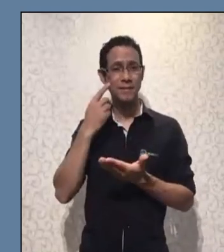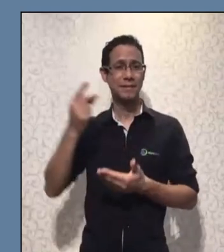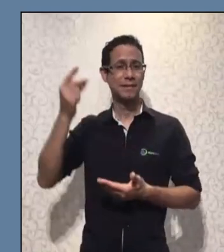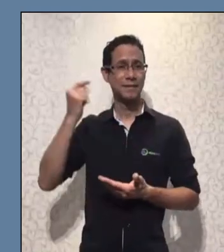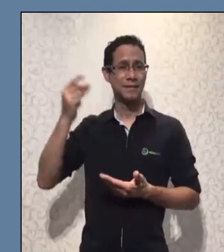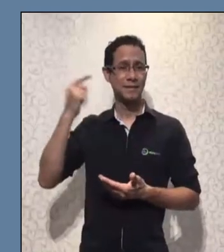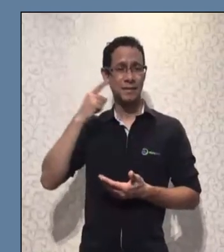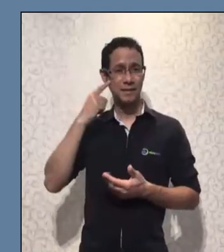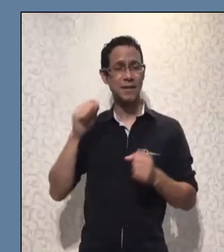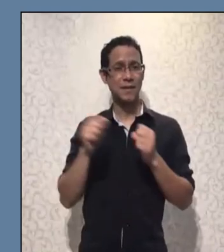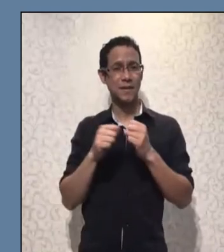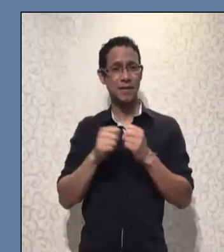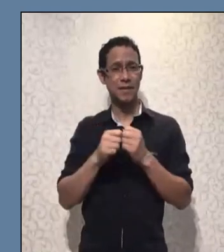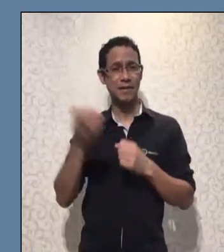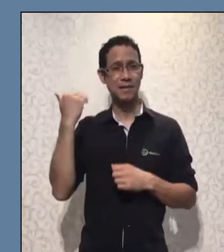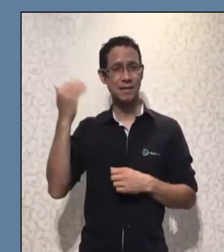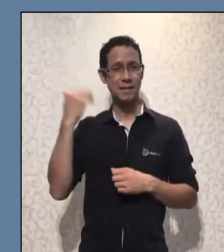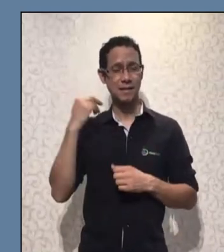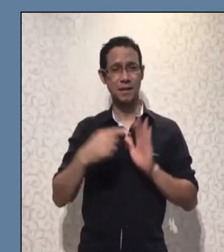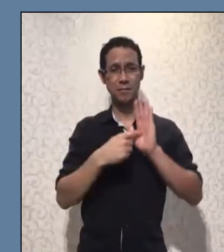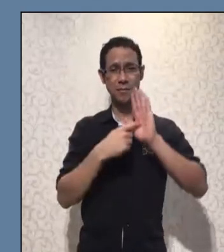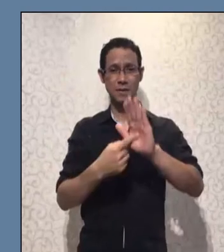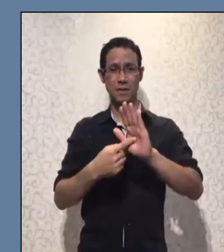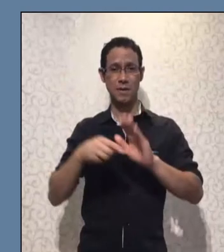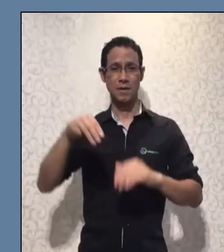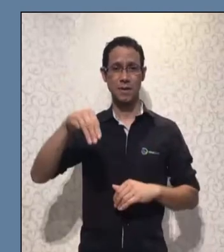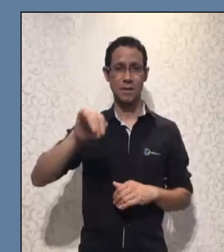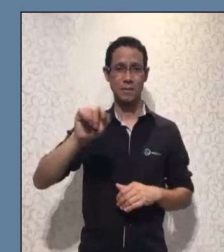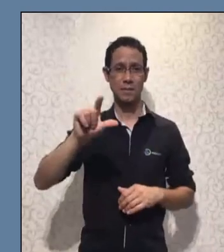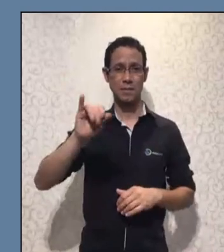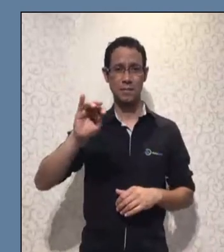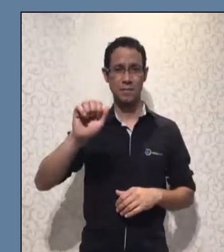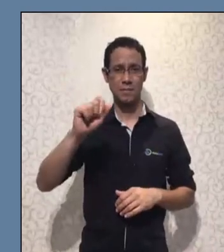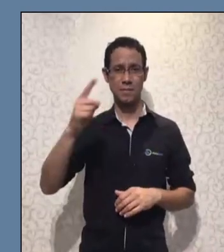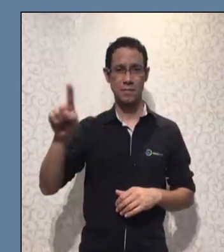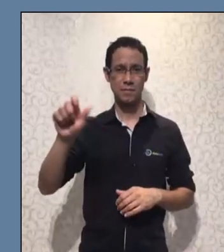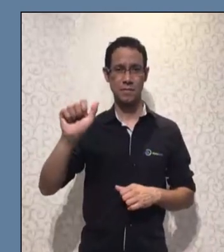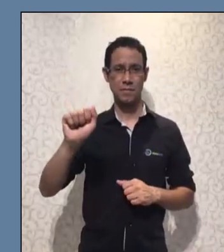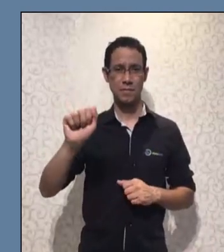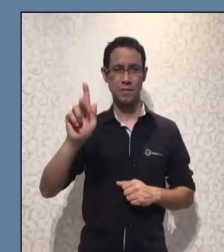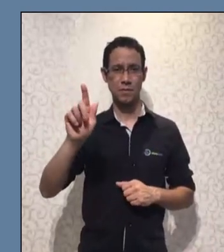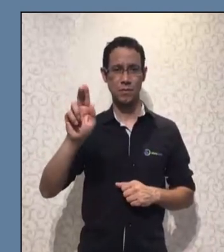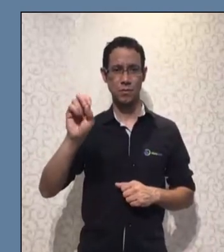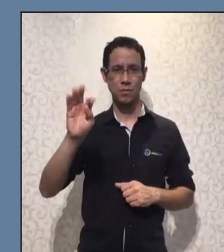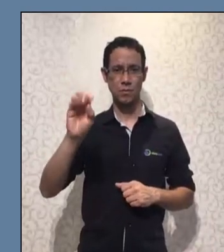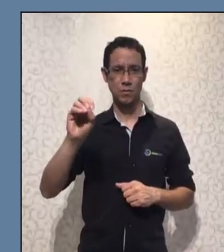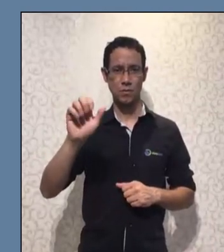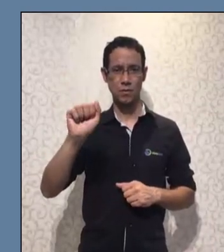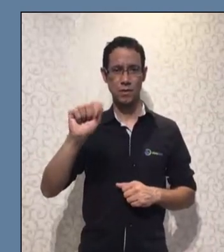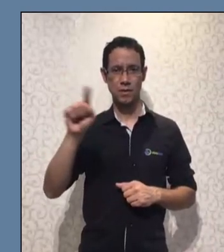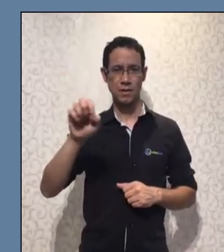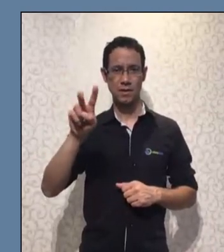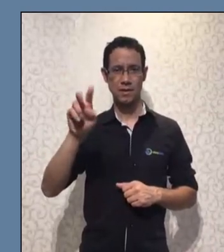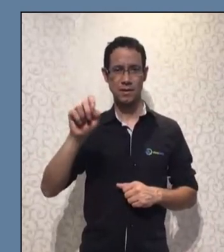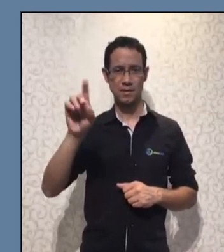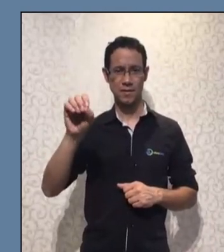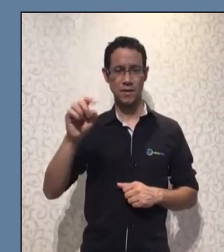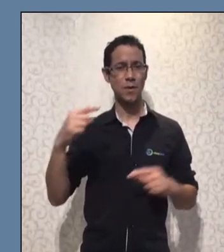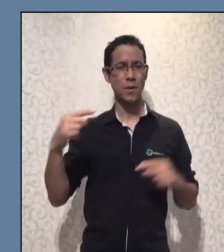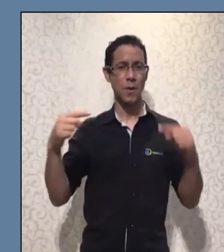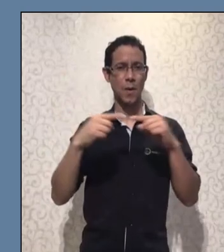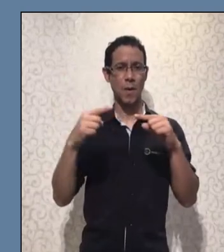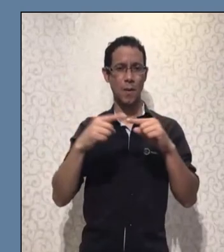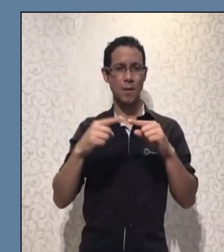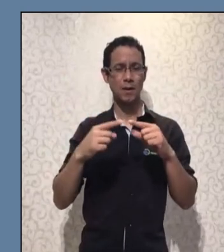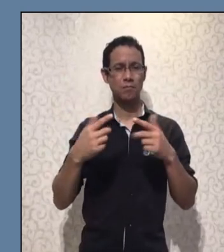de Azevedo, que nós procuramos trazer artistas contemporâneos que falassem dos aparelhos ópticos do século XIX, numa atualização,